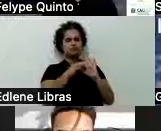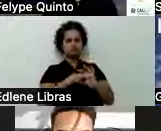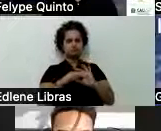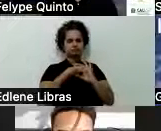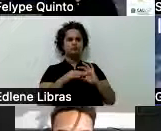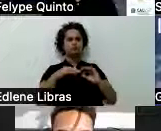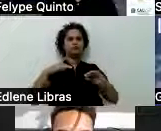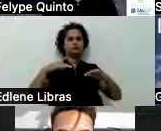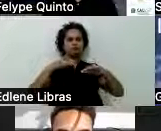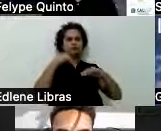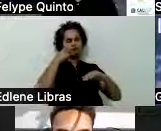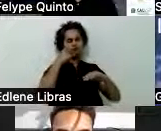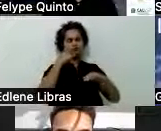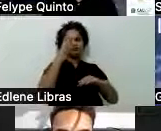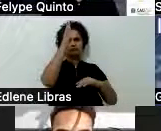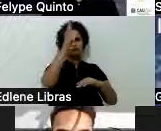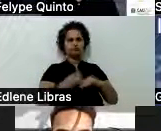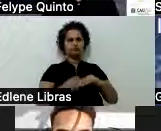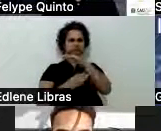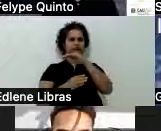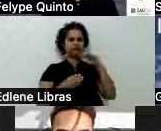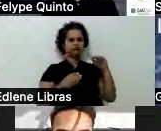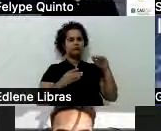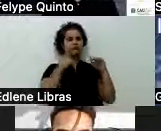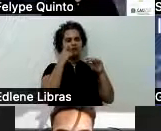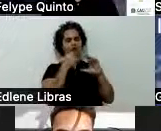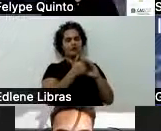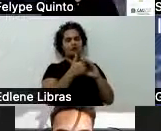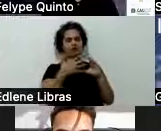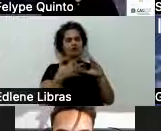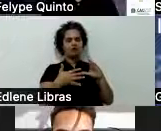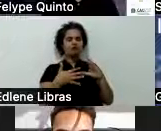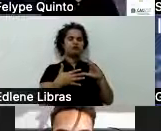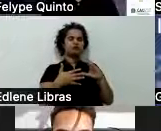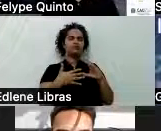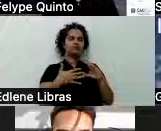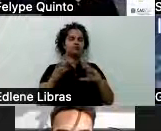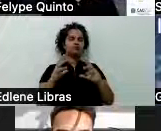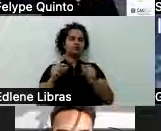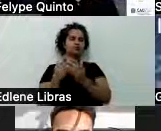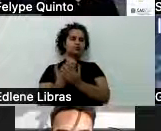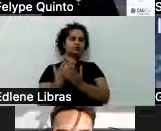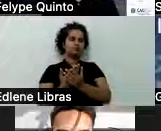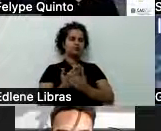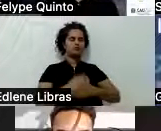as figuras geométricas para ilustrar o caráter de todos desses casos estudados. Também nos